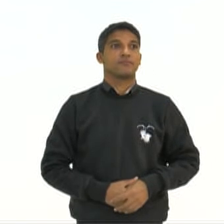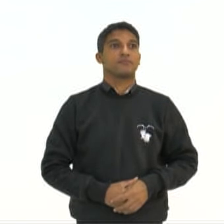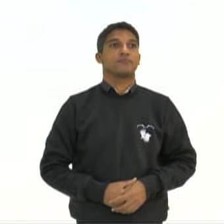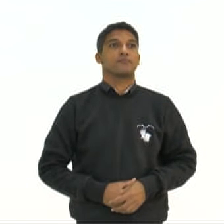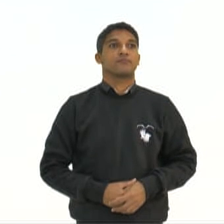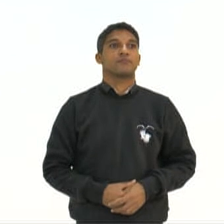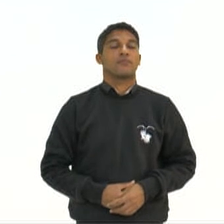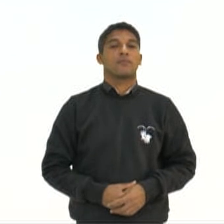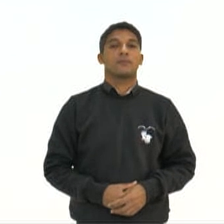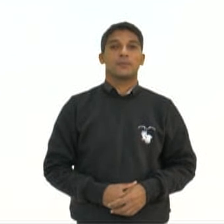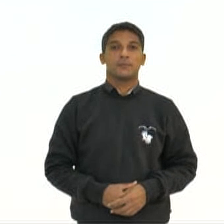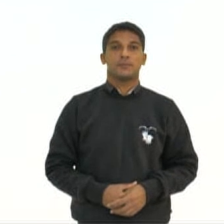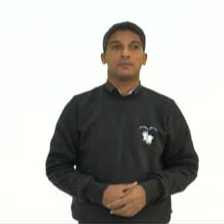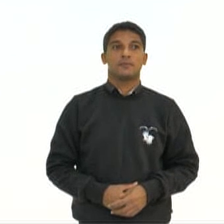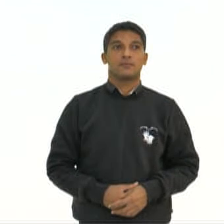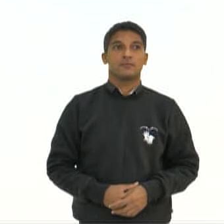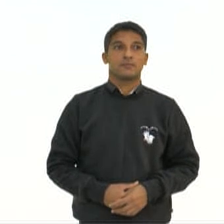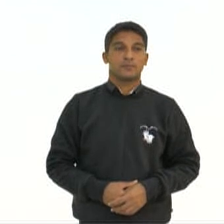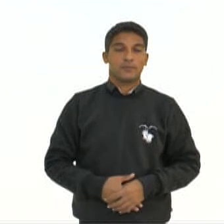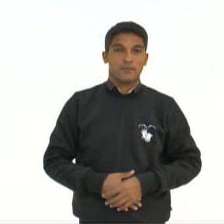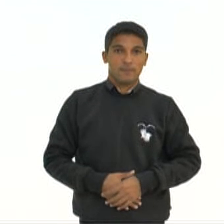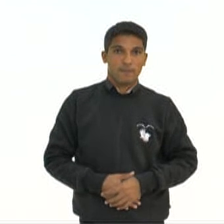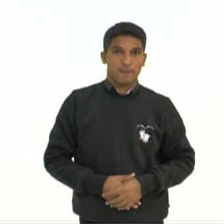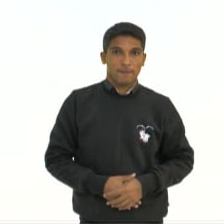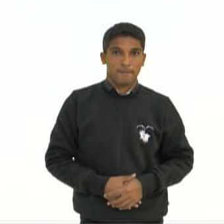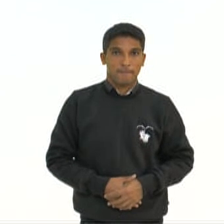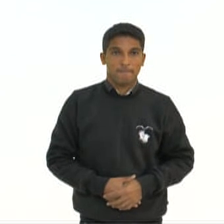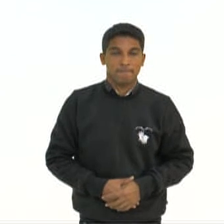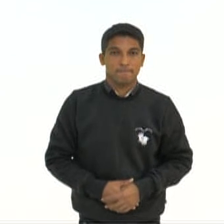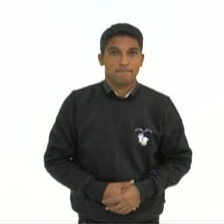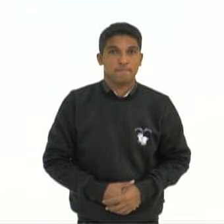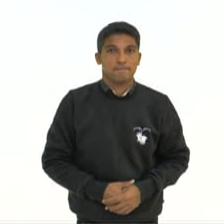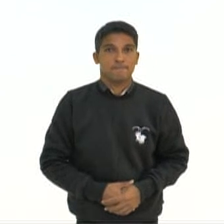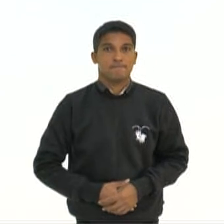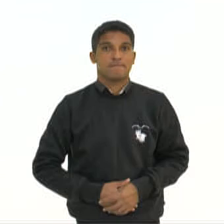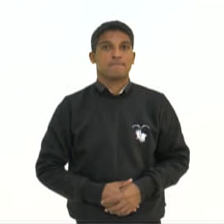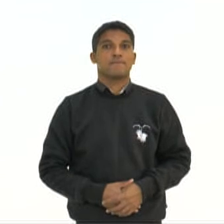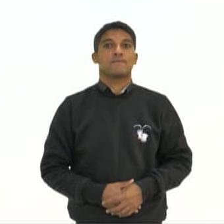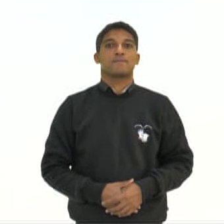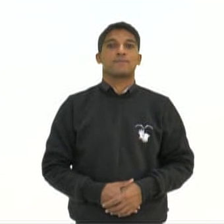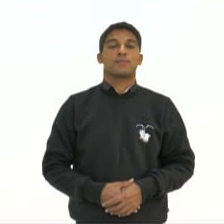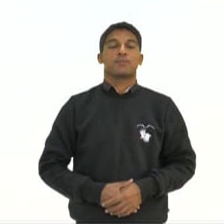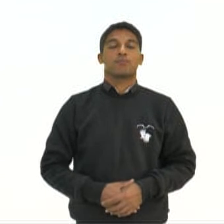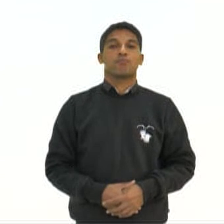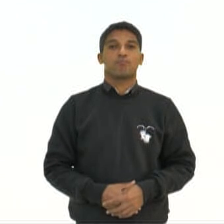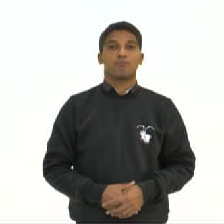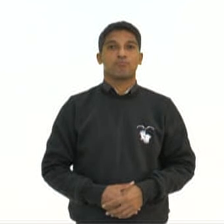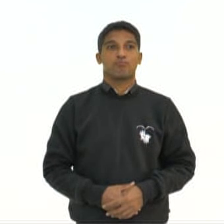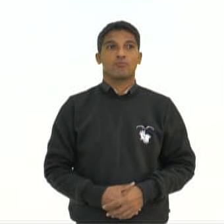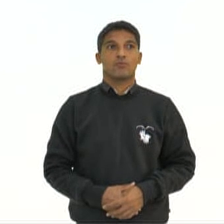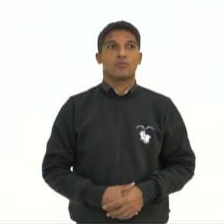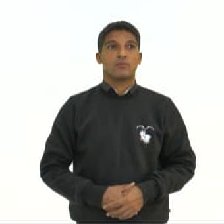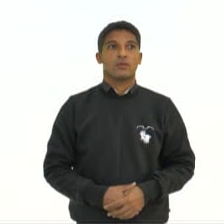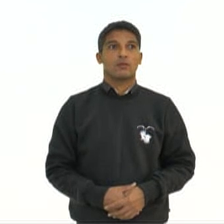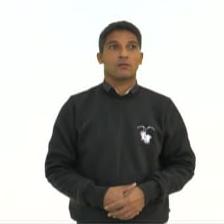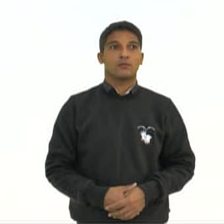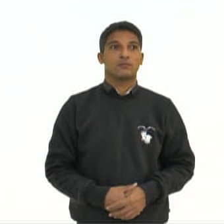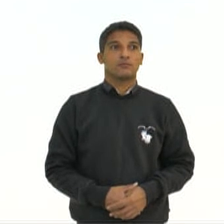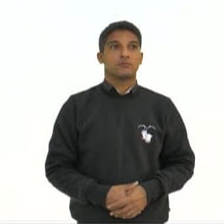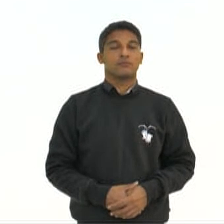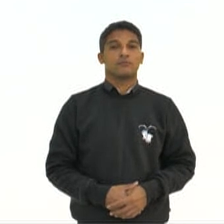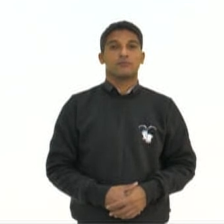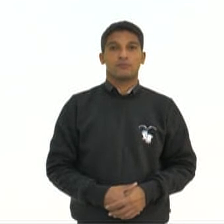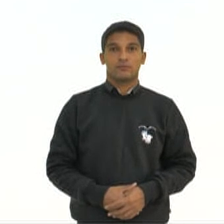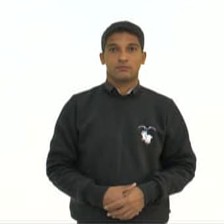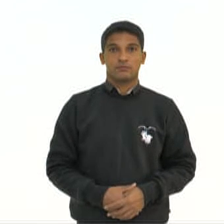Muitas pessoas com a expansão islâmica foram convertidas ao islamismo. Desse modo, nem todos os árabes